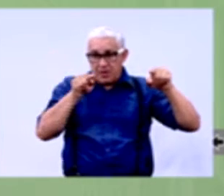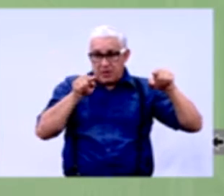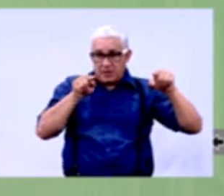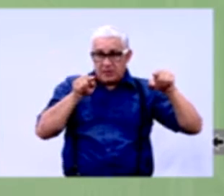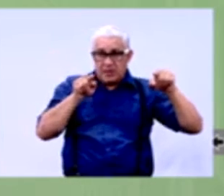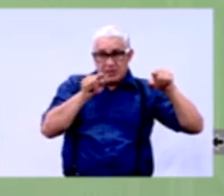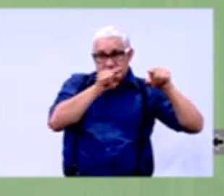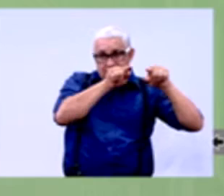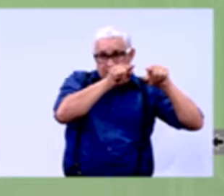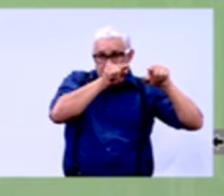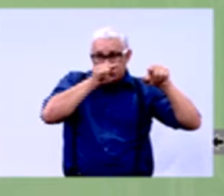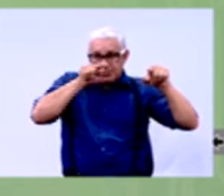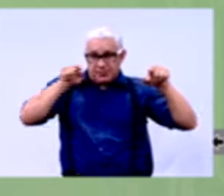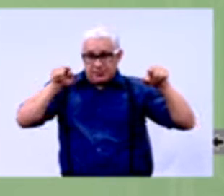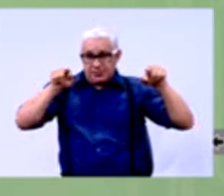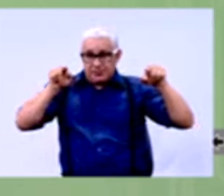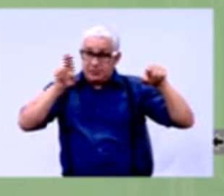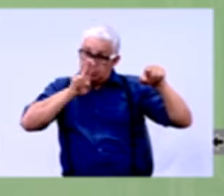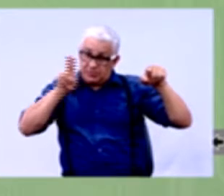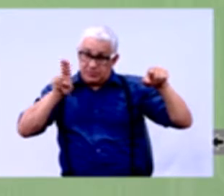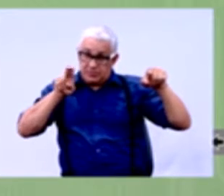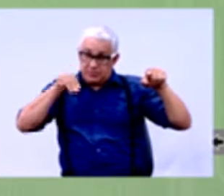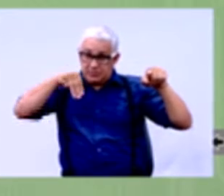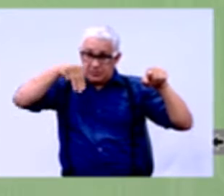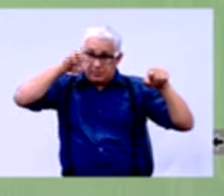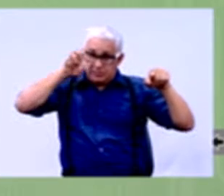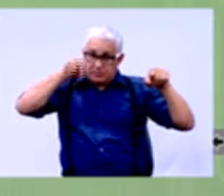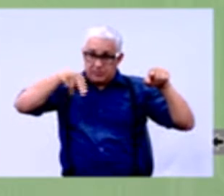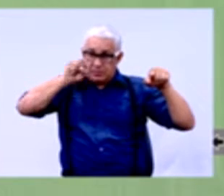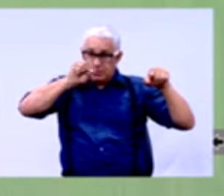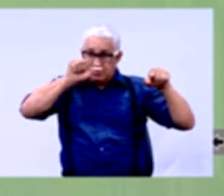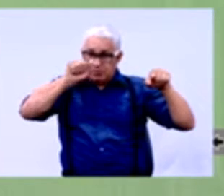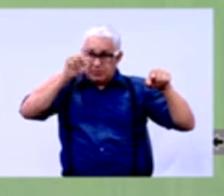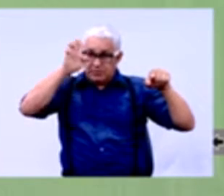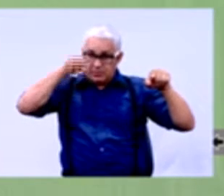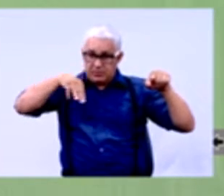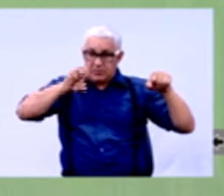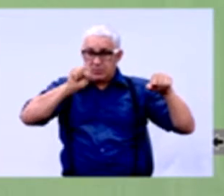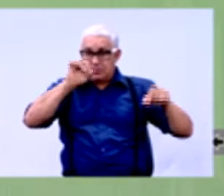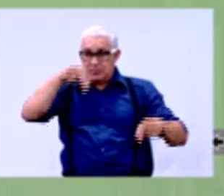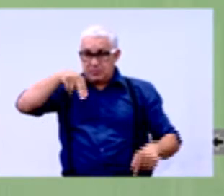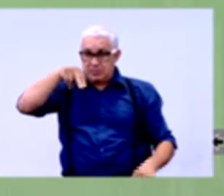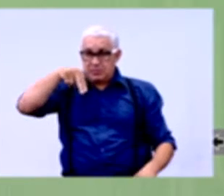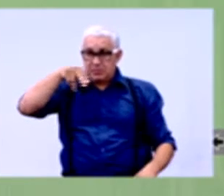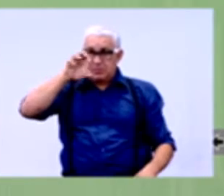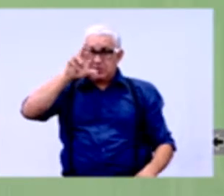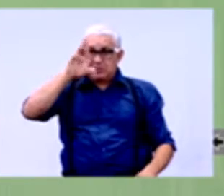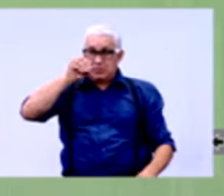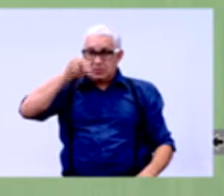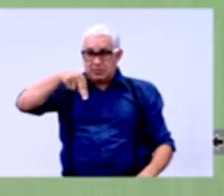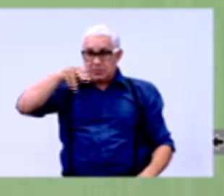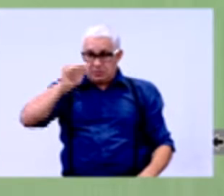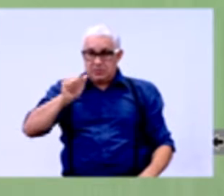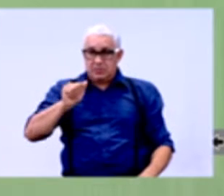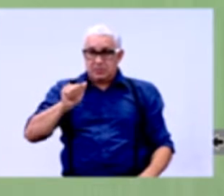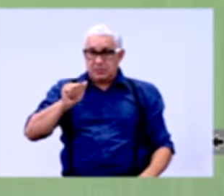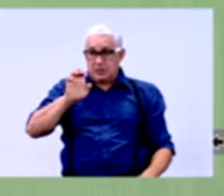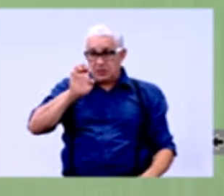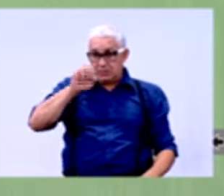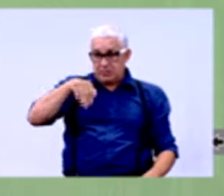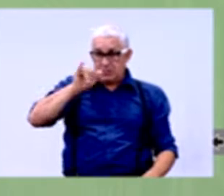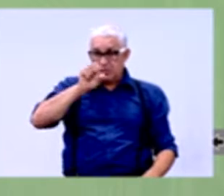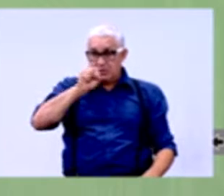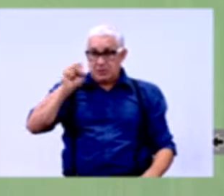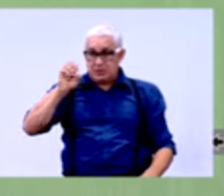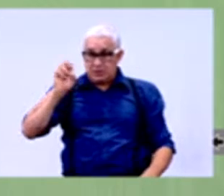linear, nós chamamos de mensagem síncrona, ou seja, o emissor fica parado à